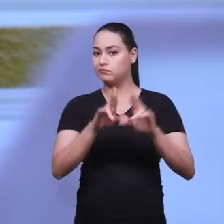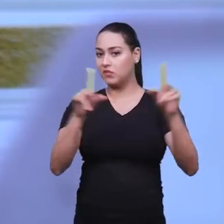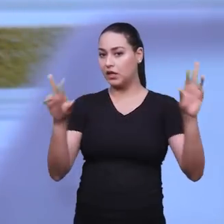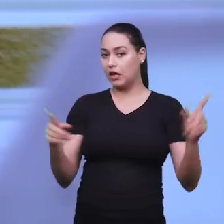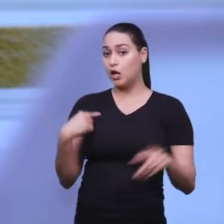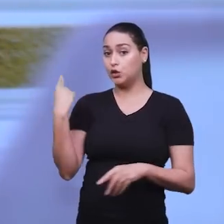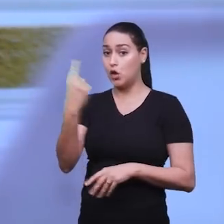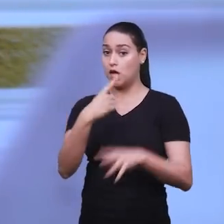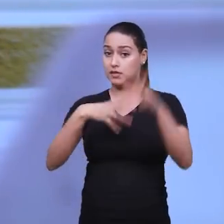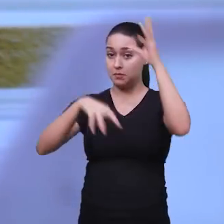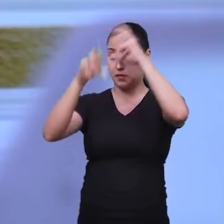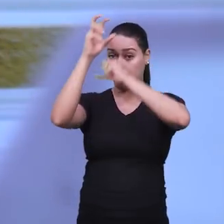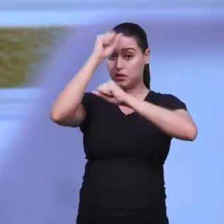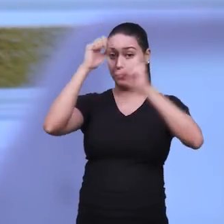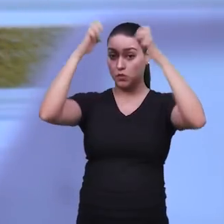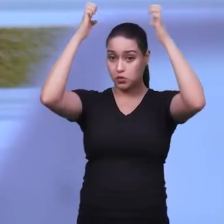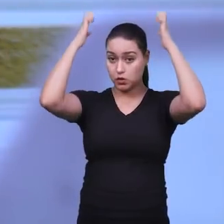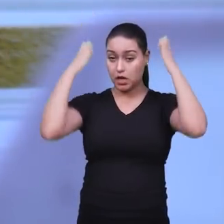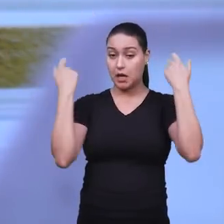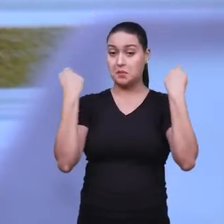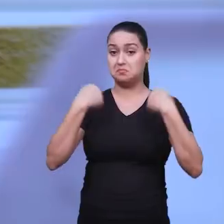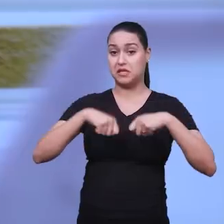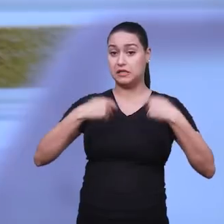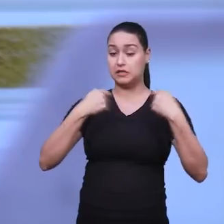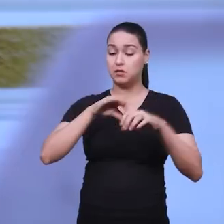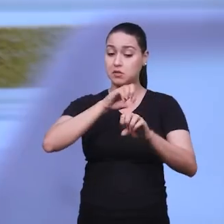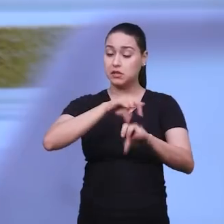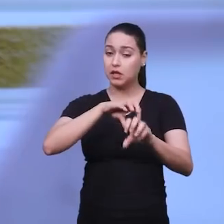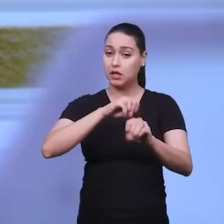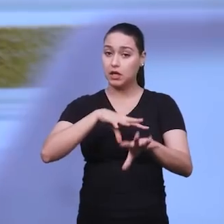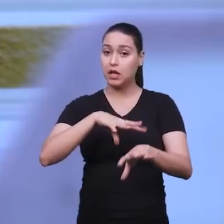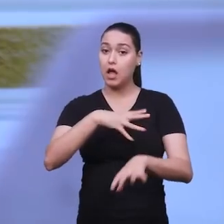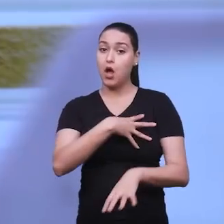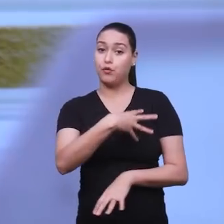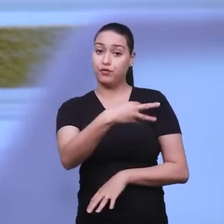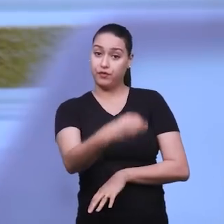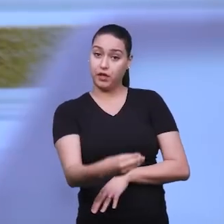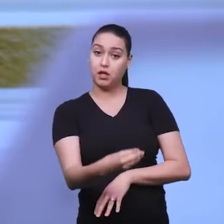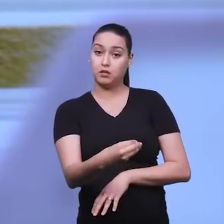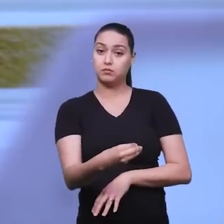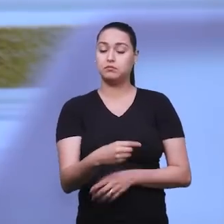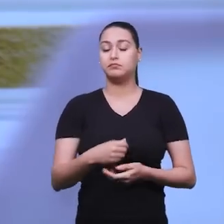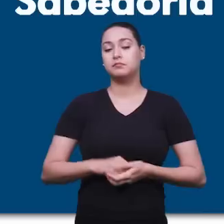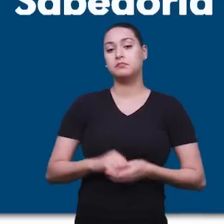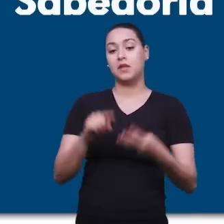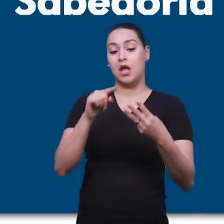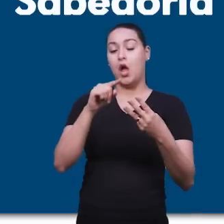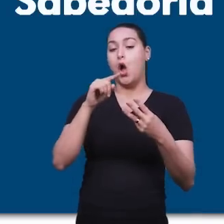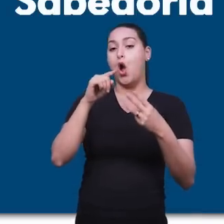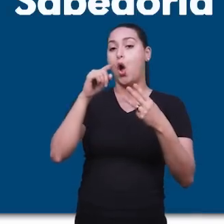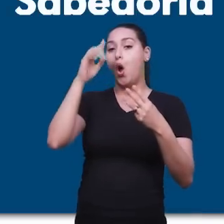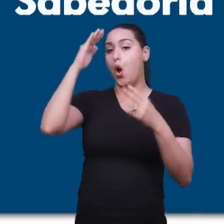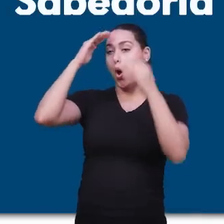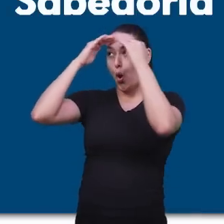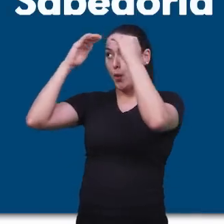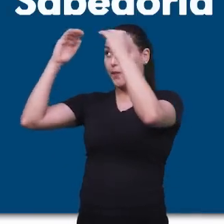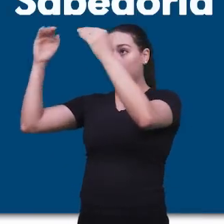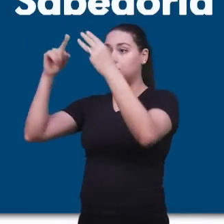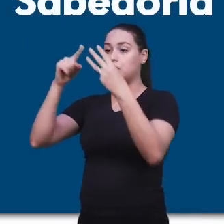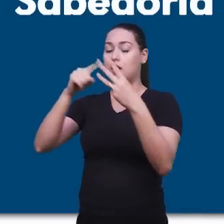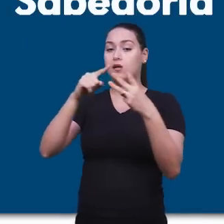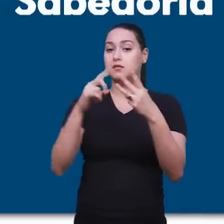devemos ensinar aos nossos filhos para combater as mentiras deste tempo. obediência, valores